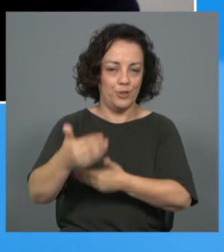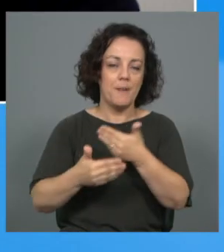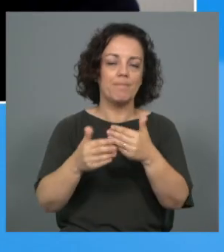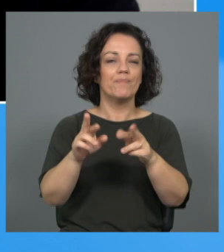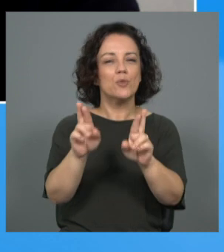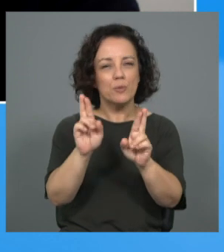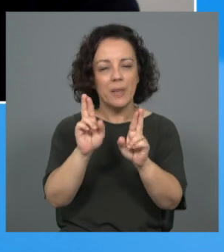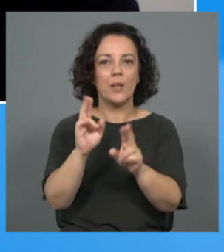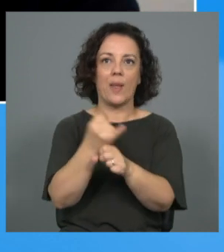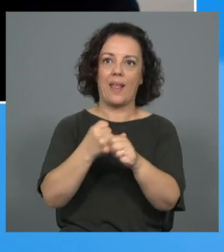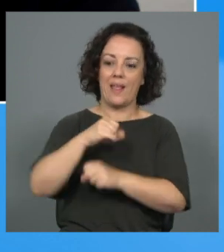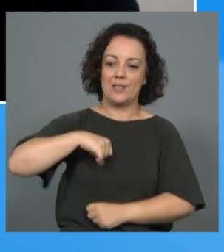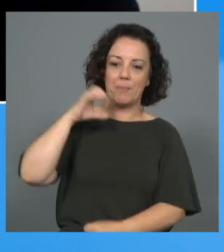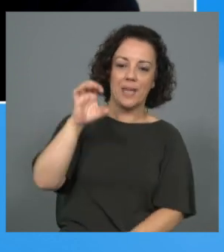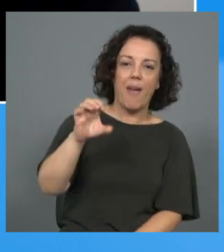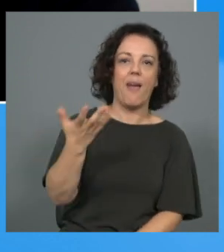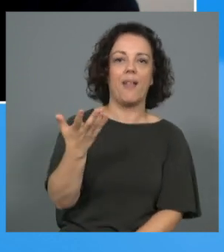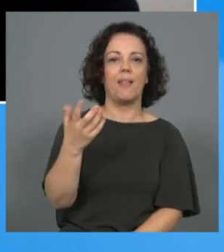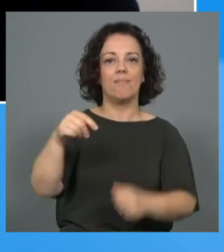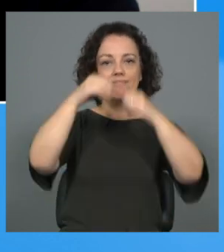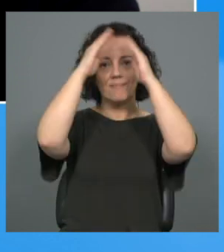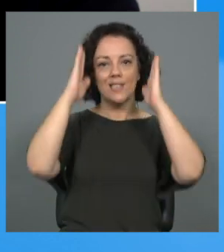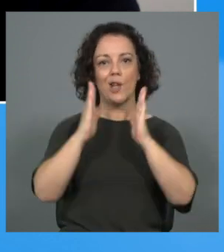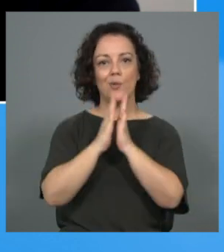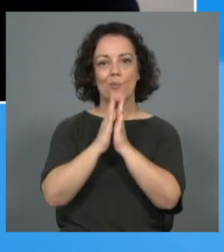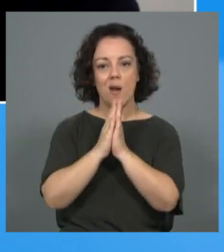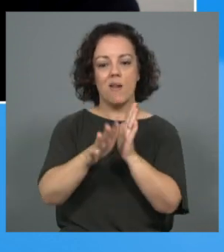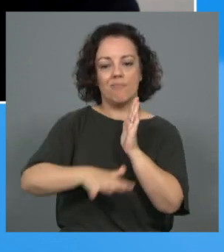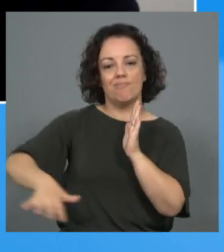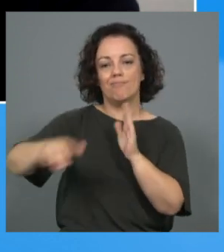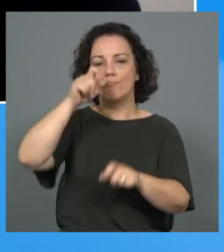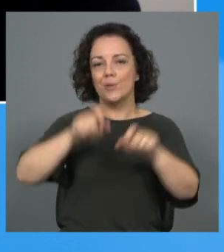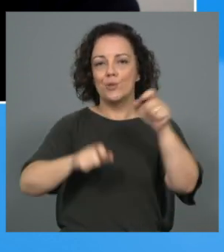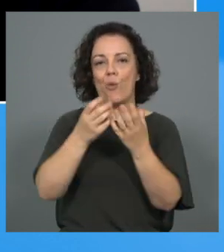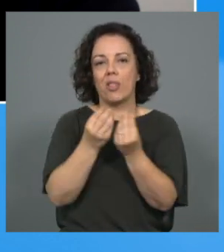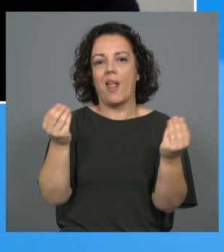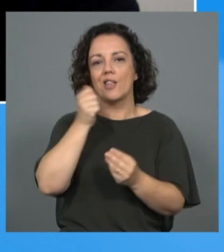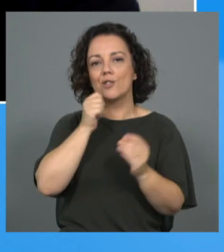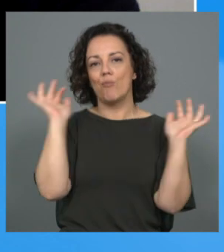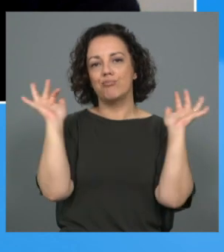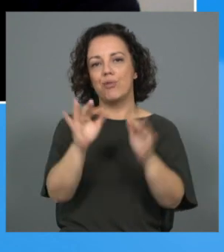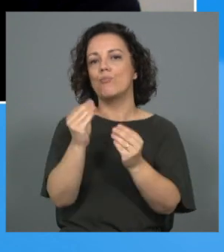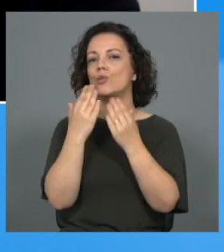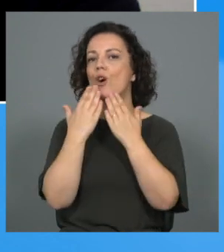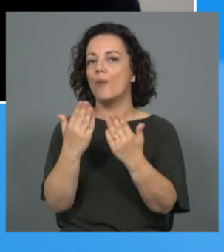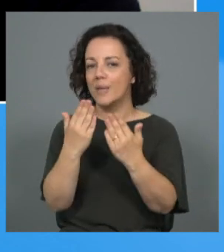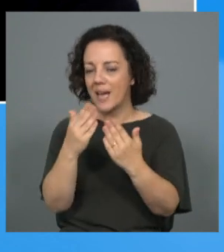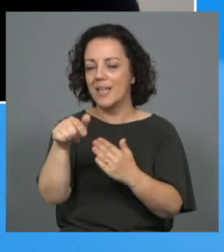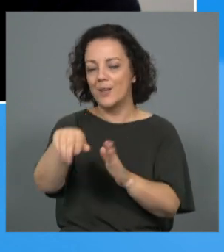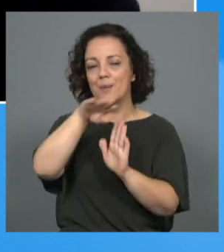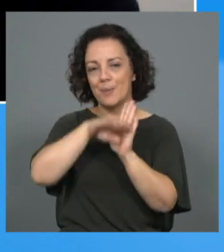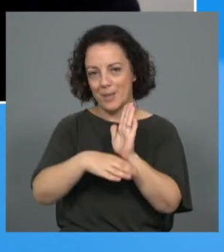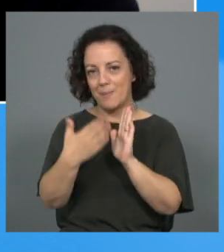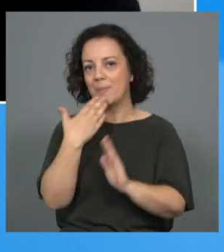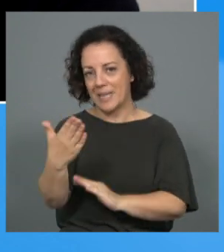seja a Ilha de São Miguel, seja o santuário um ponto de encontro para tantos açorianos por estes dias. Muito obrigado por ter estado connosco neste programa. Obrigado,